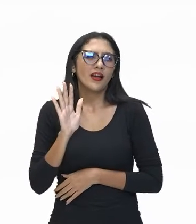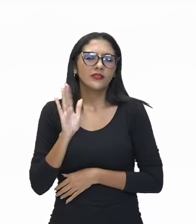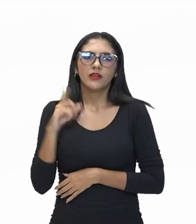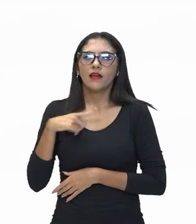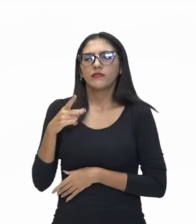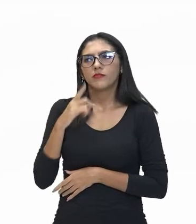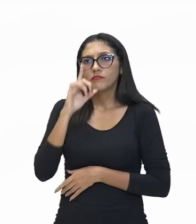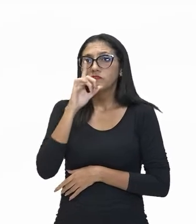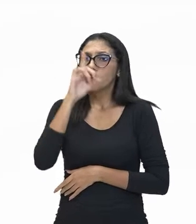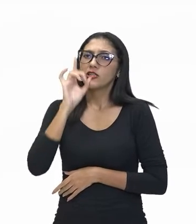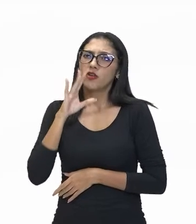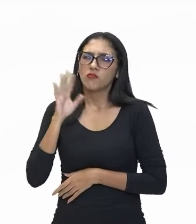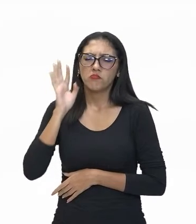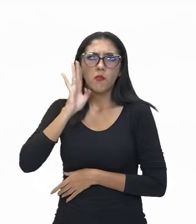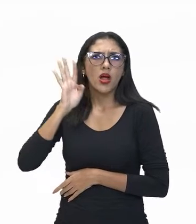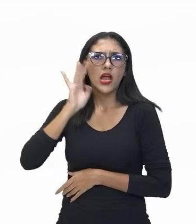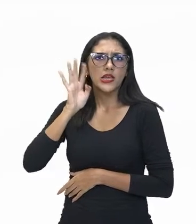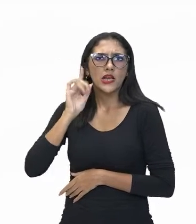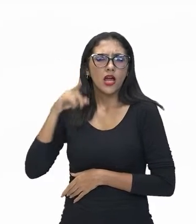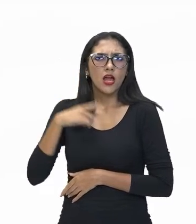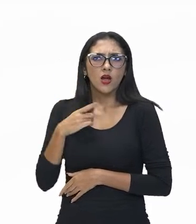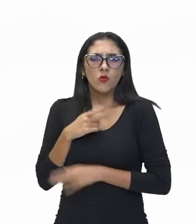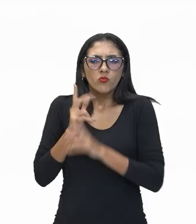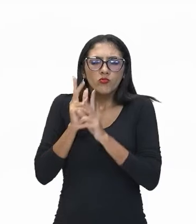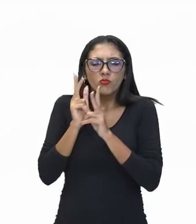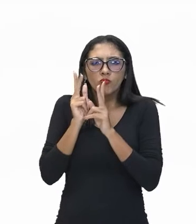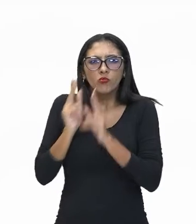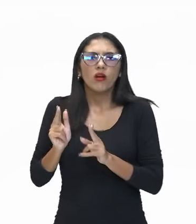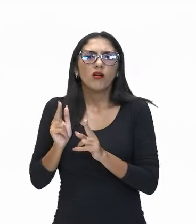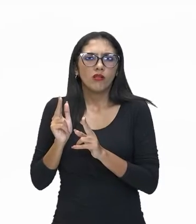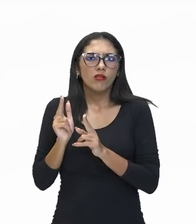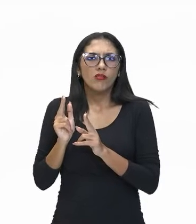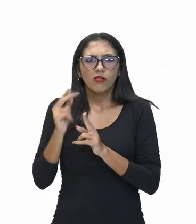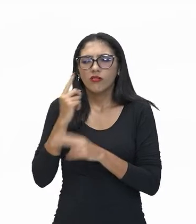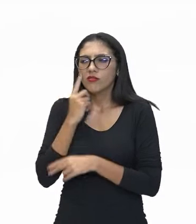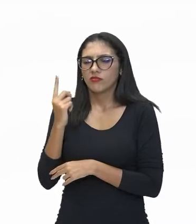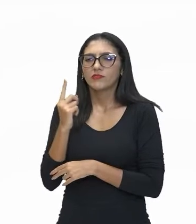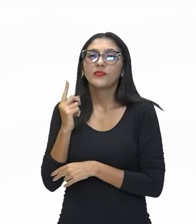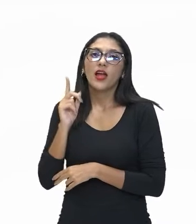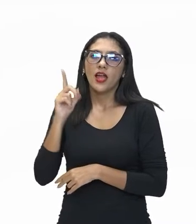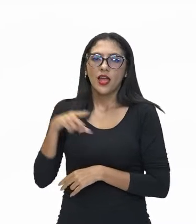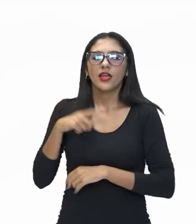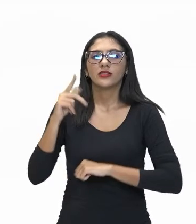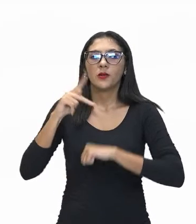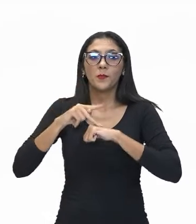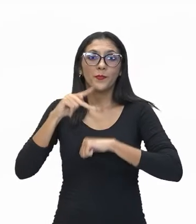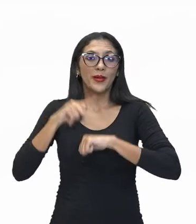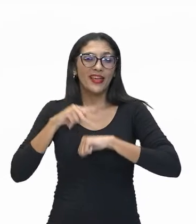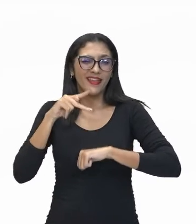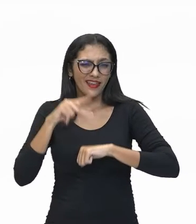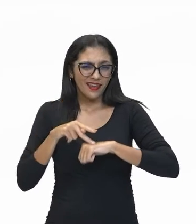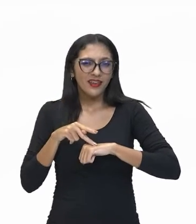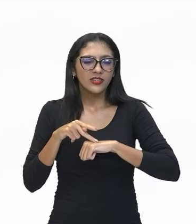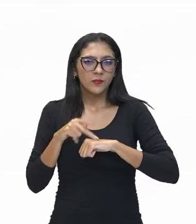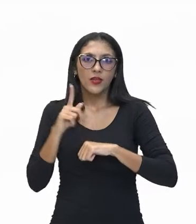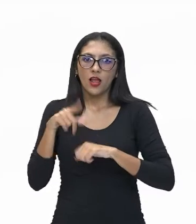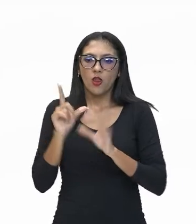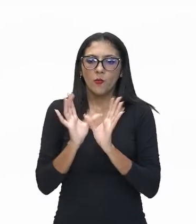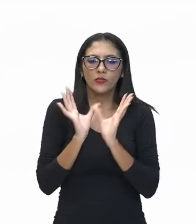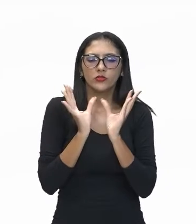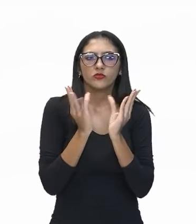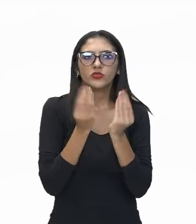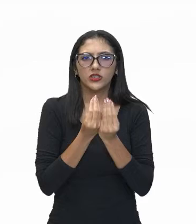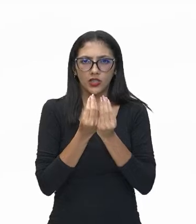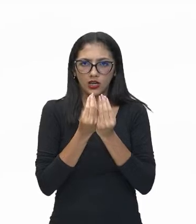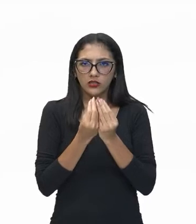do que eles imaginavam ou tentaram descobrir, né? Então, essa pedra filosofal seria uma substância